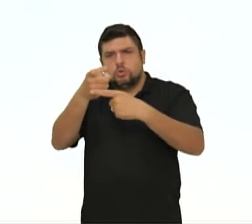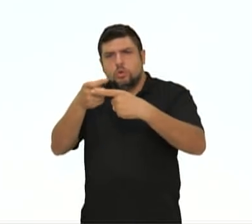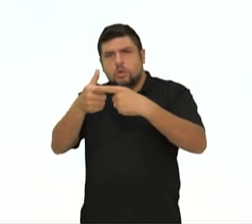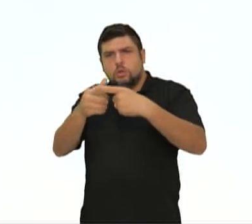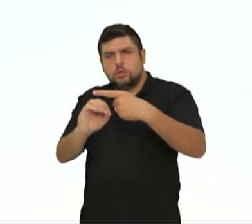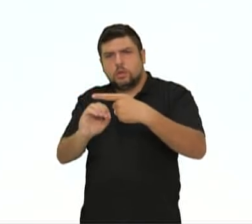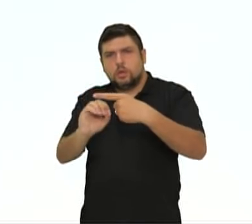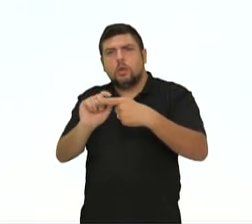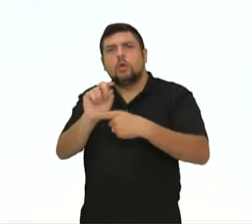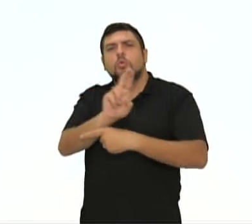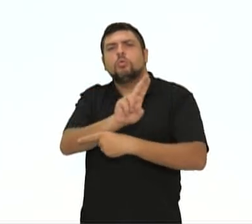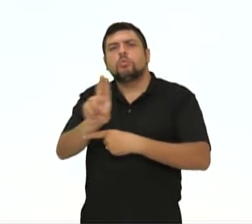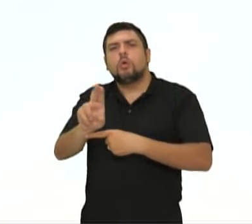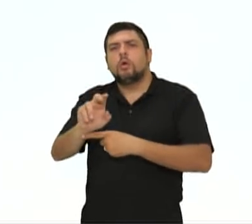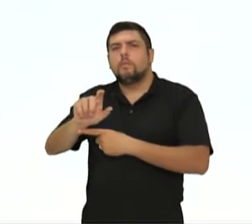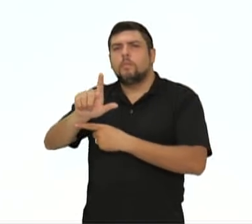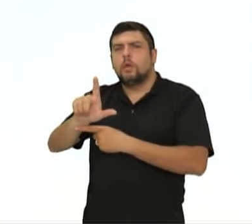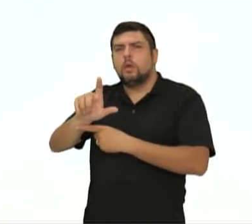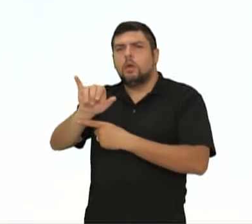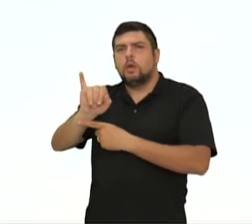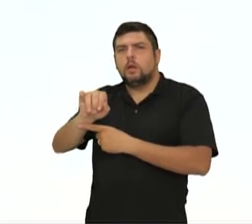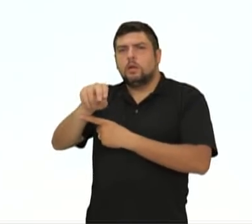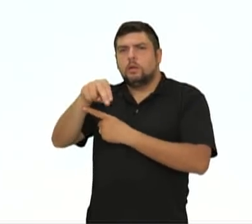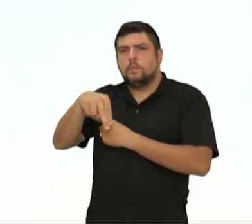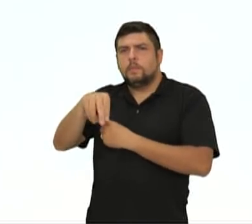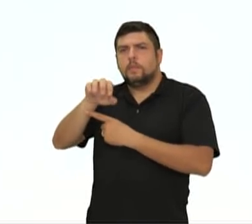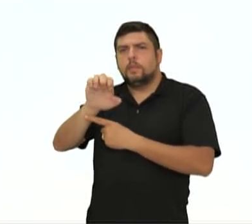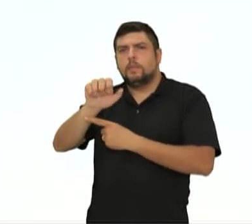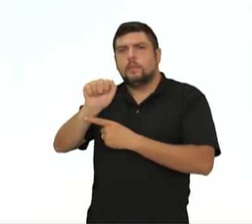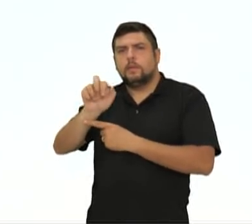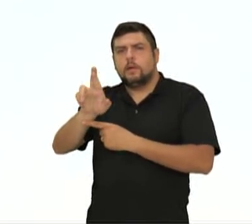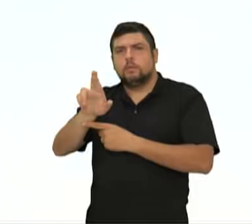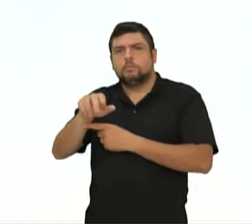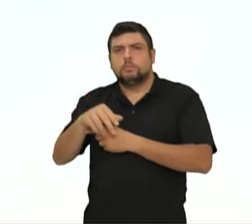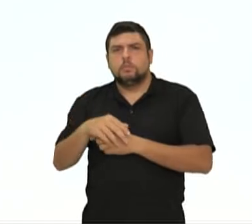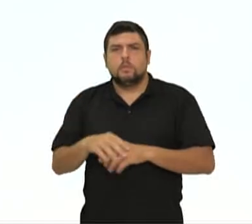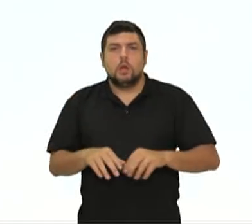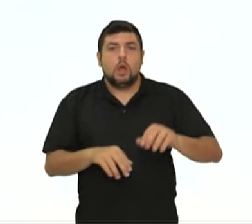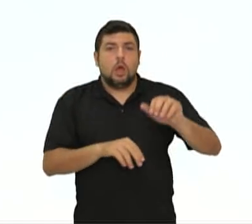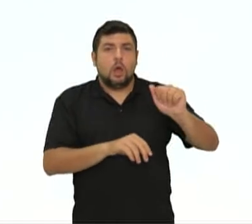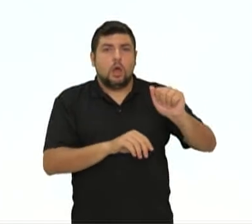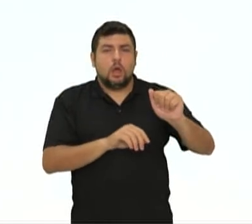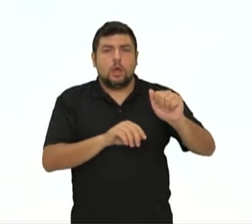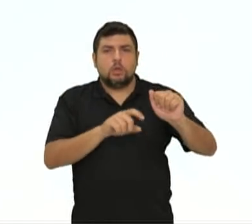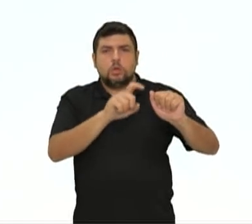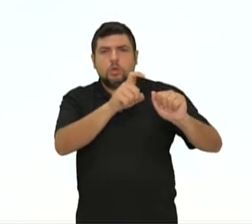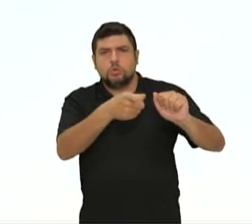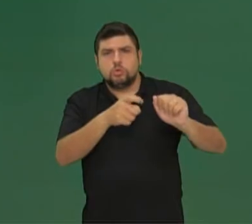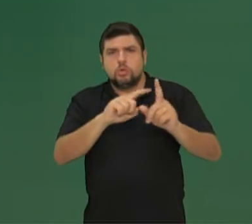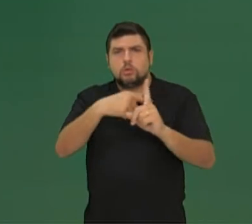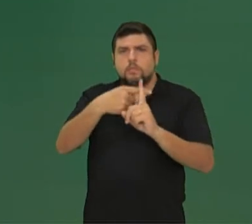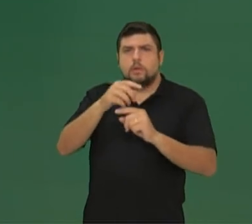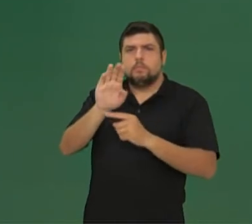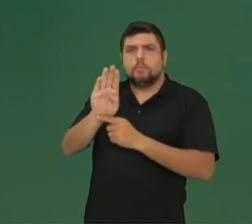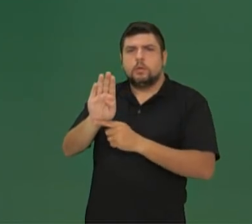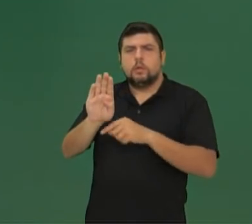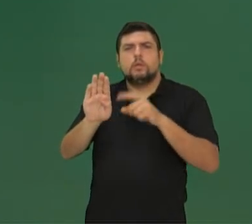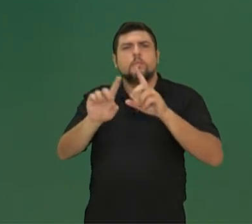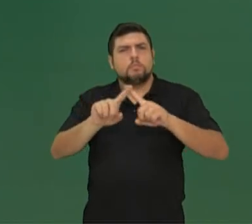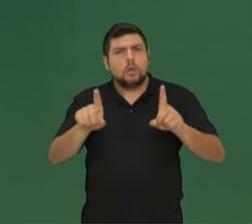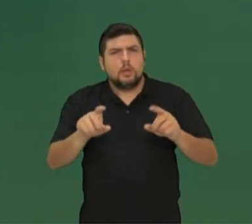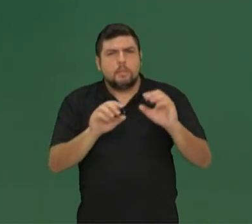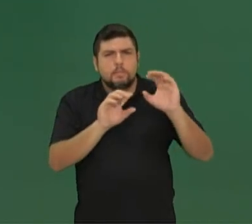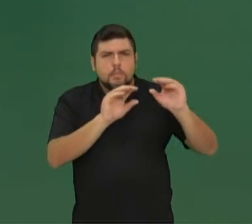lembra da função afim, que era ax mais b? Ela não tem o valor do b, ela tem somente o valor que acompanha a variável, né? Que é o